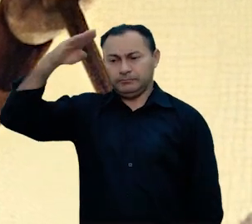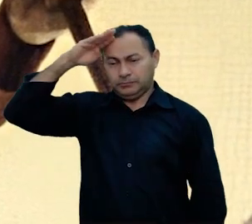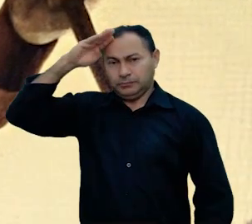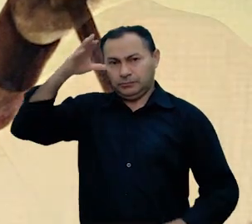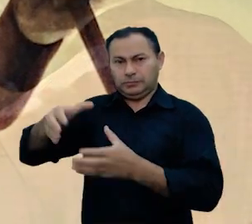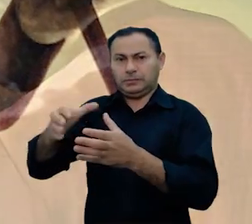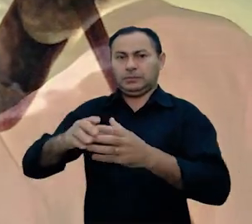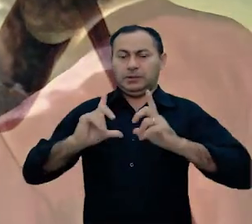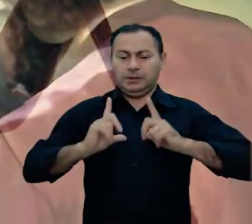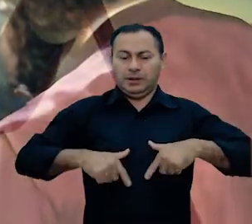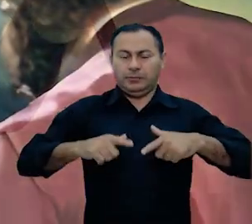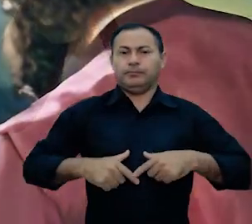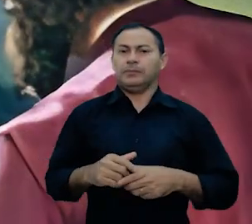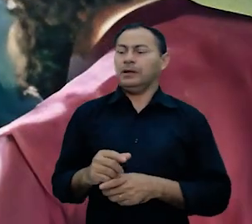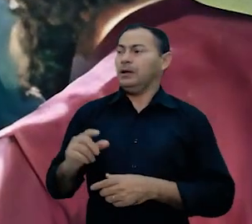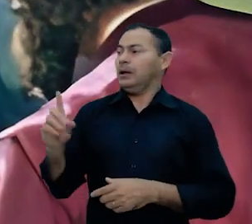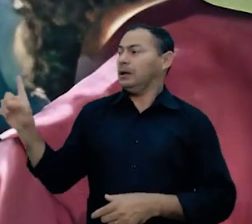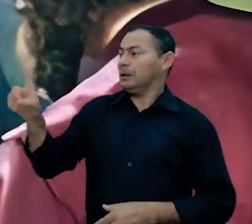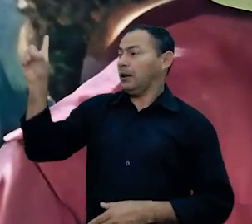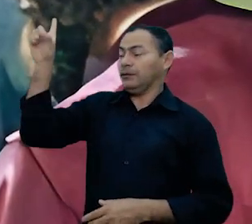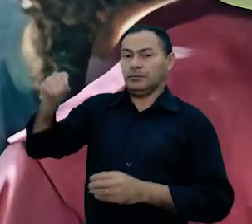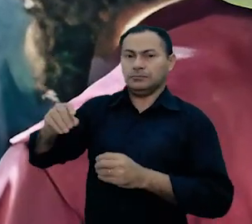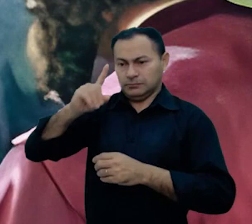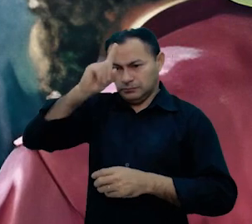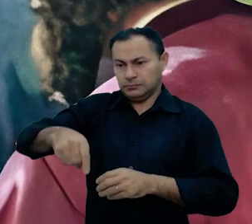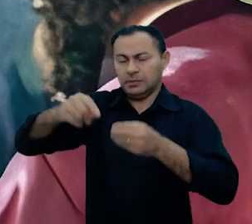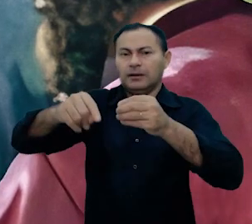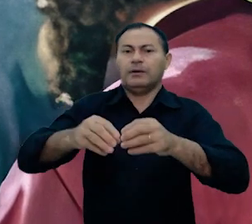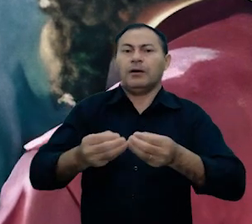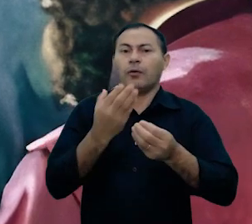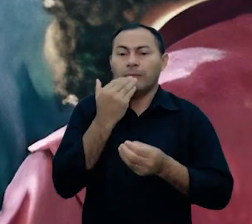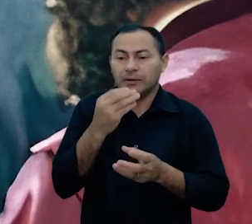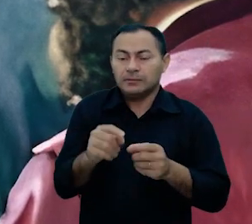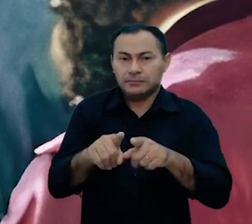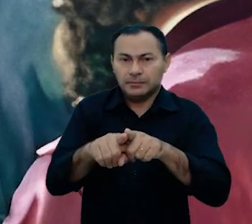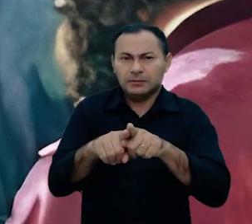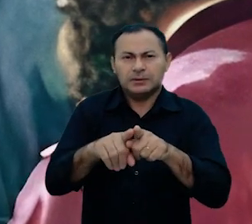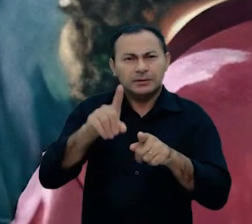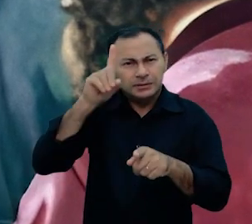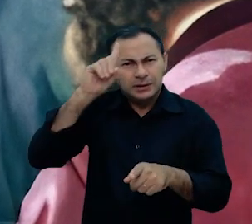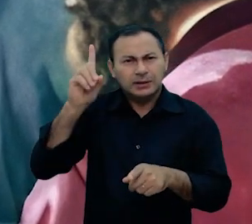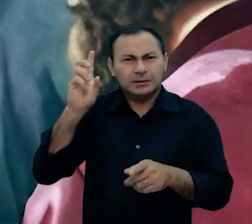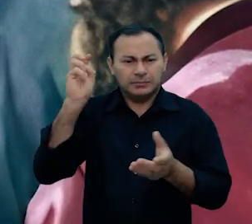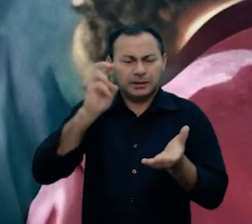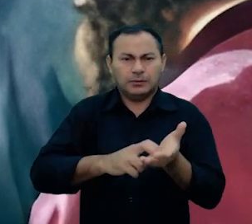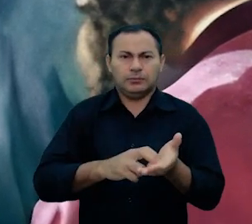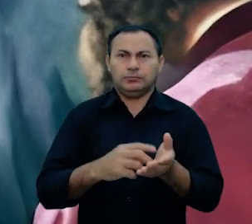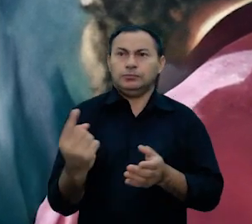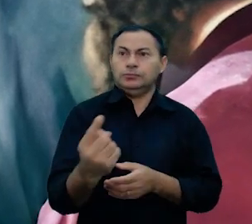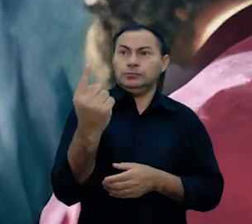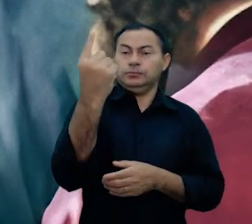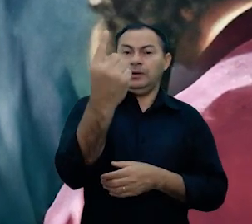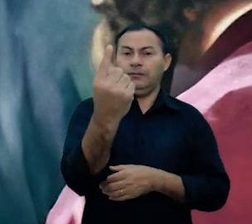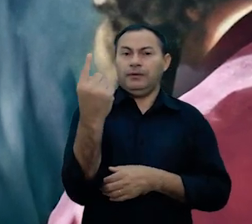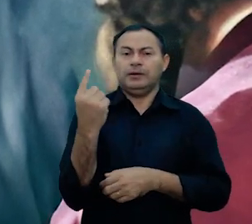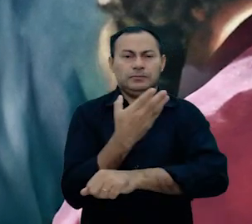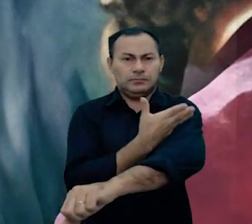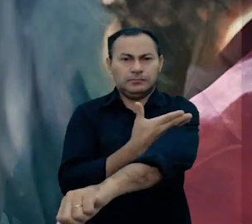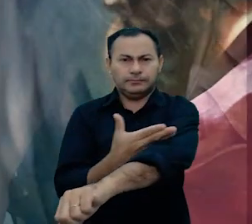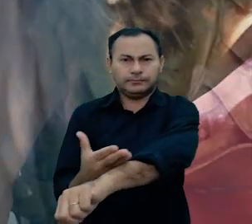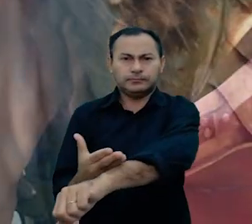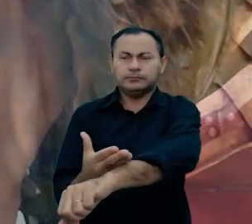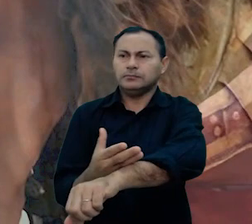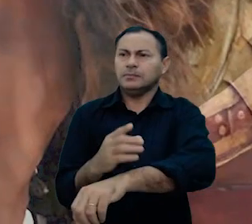Israel. Davi foi enviado para levar comida para seus irmãos. Naquela manhã, quando Davi chegou, o gigante veio, como de